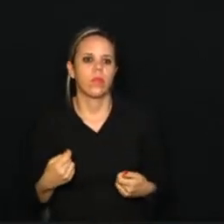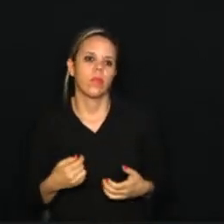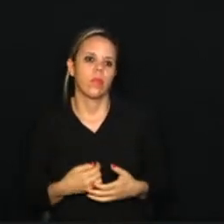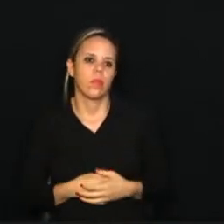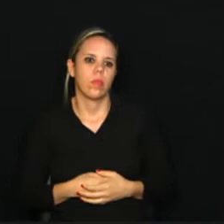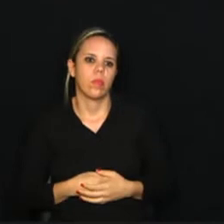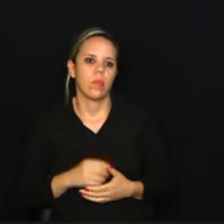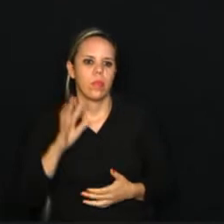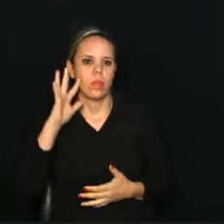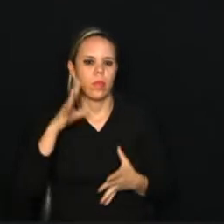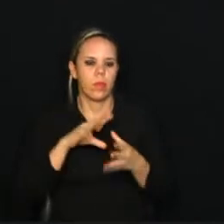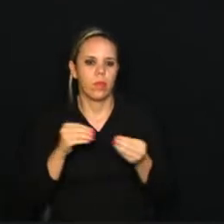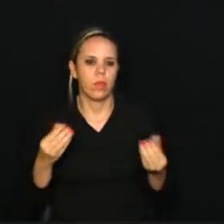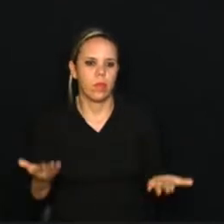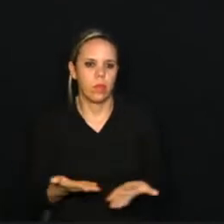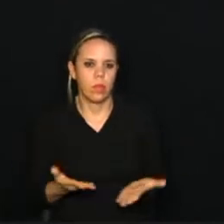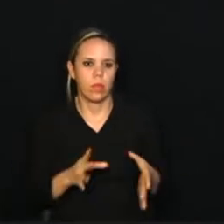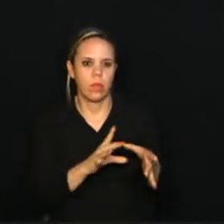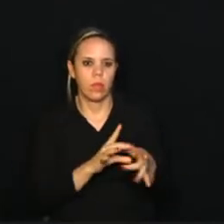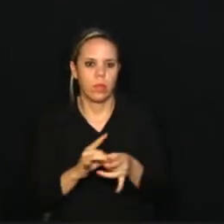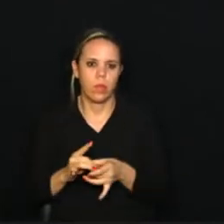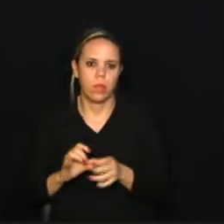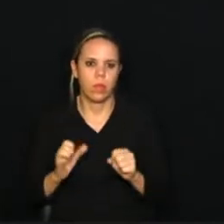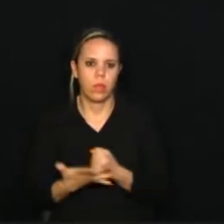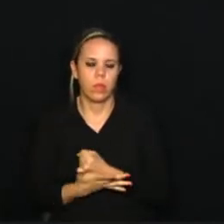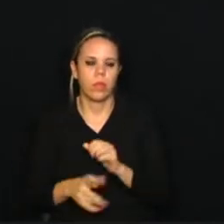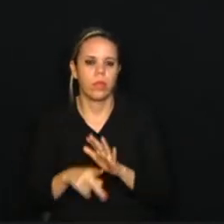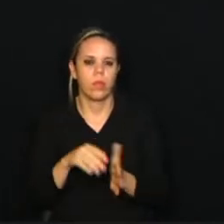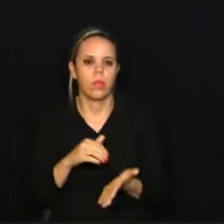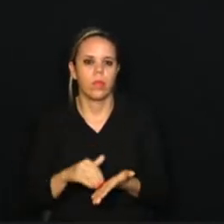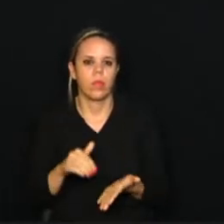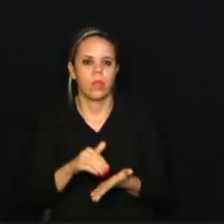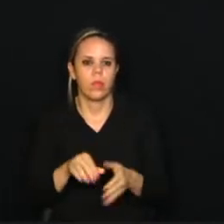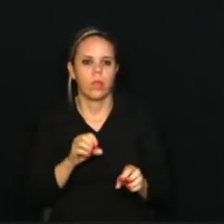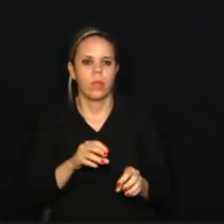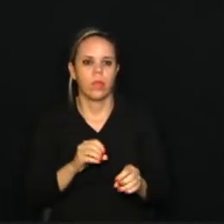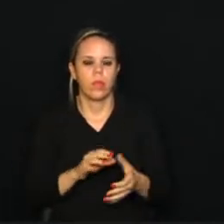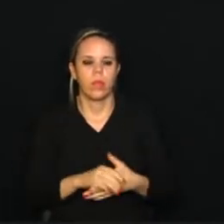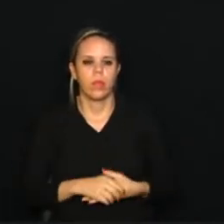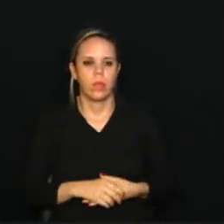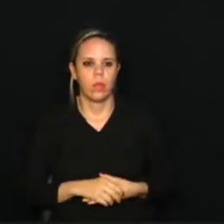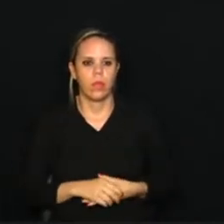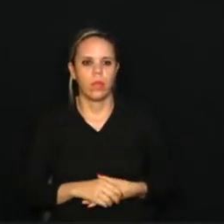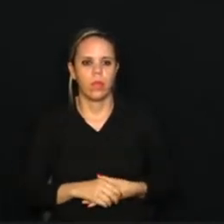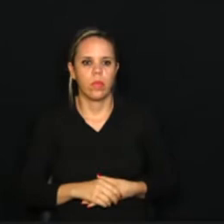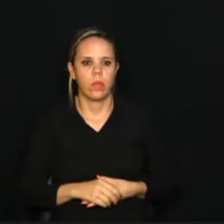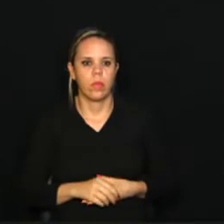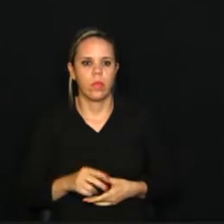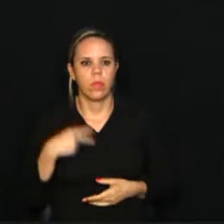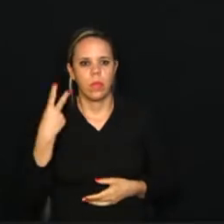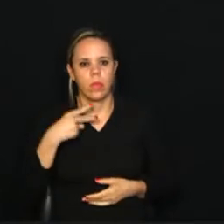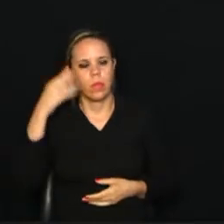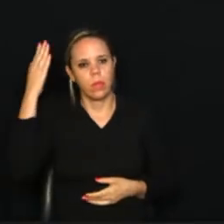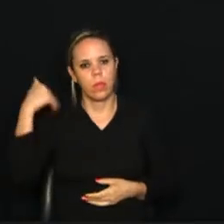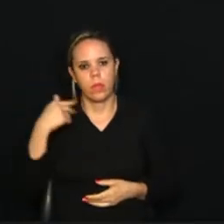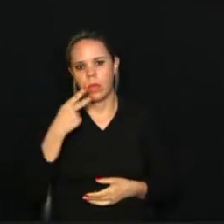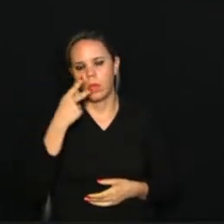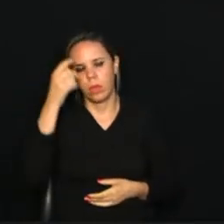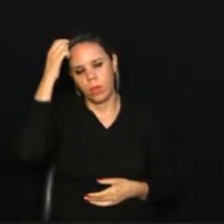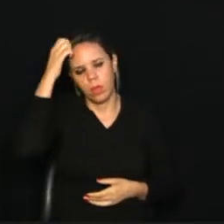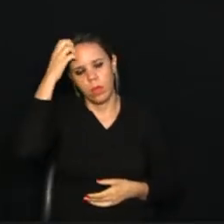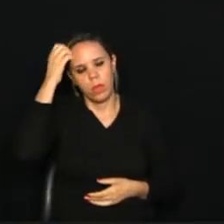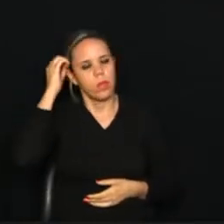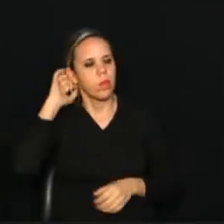é? Agora mesmo, no contexto da pandemia, o próprio secretário de Educação, a ilustre vereadora Débora, falou da questão